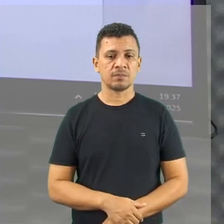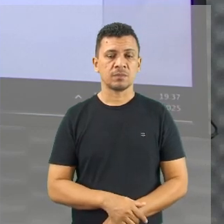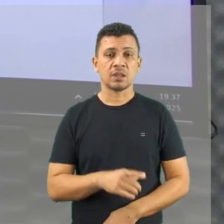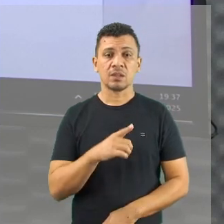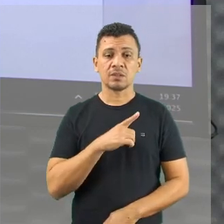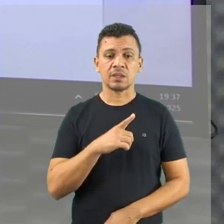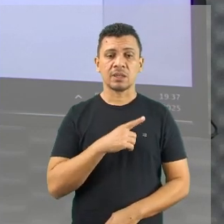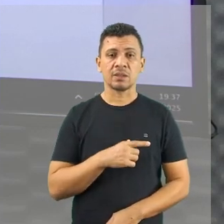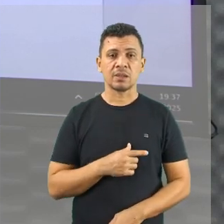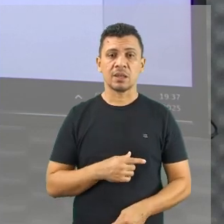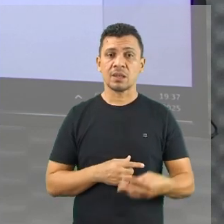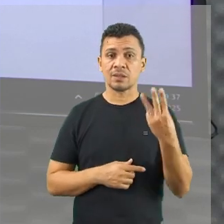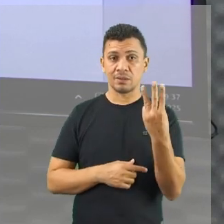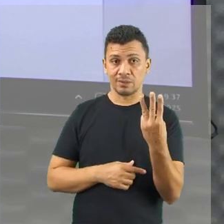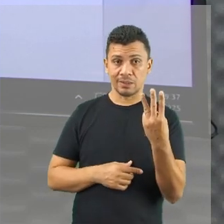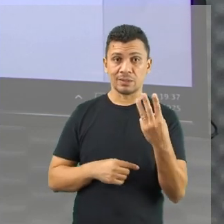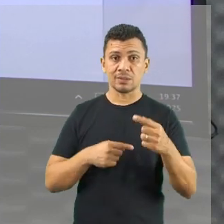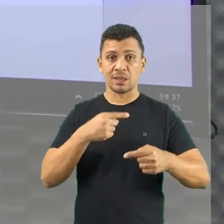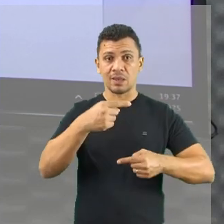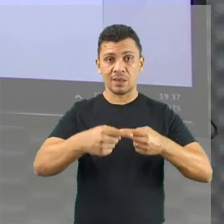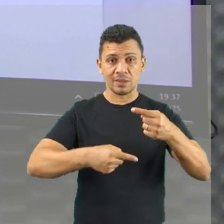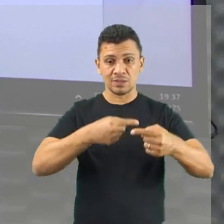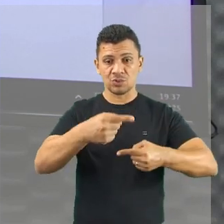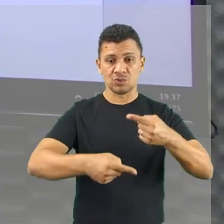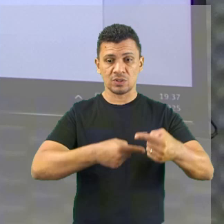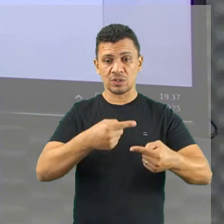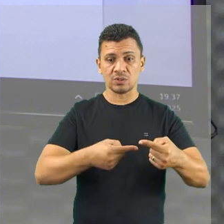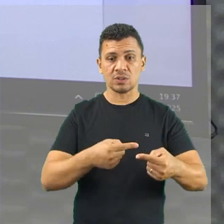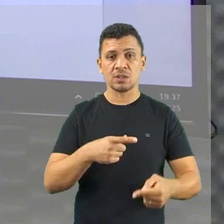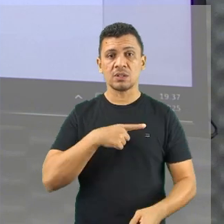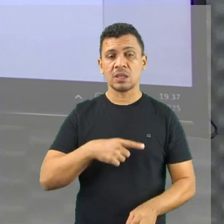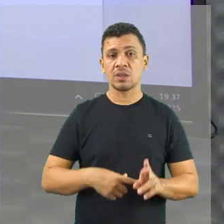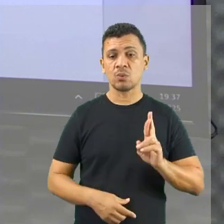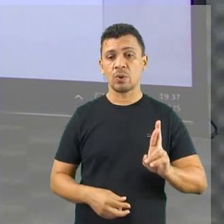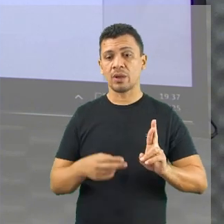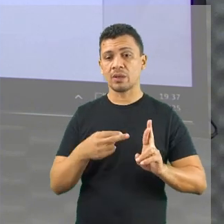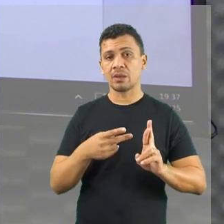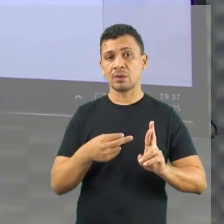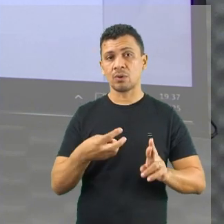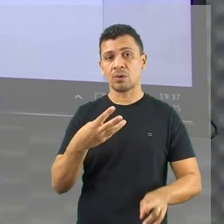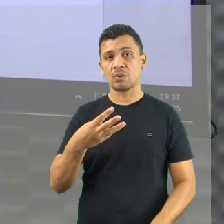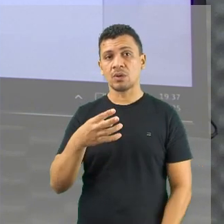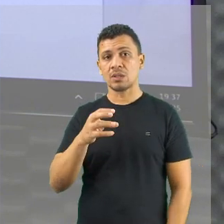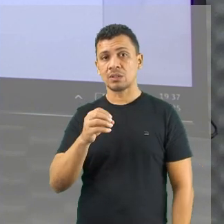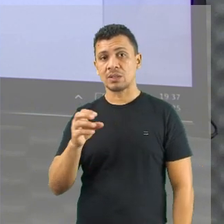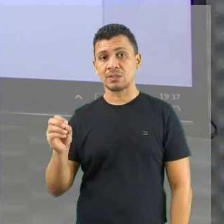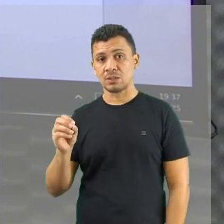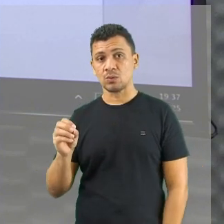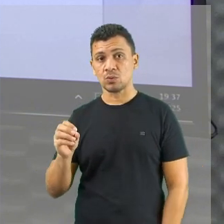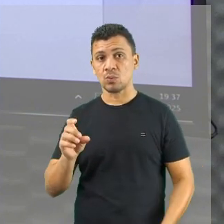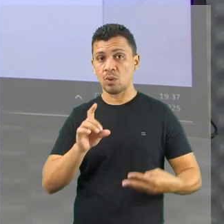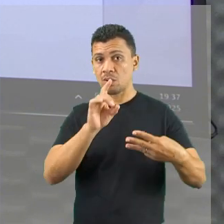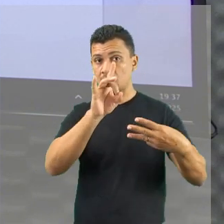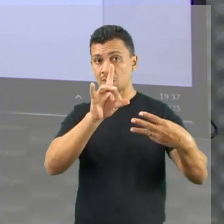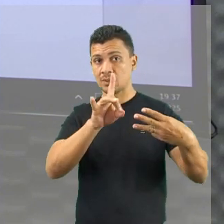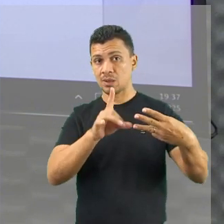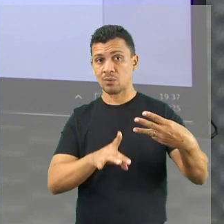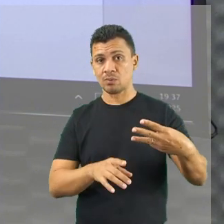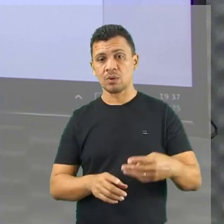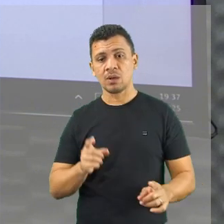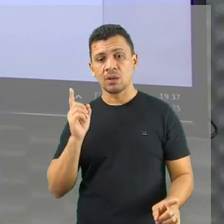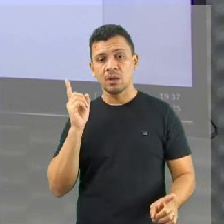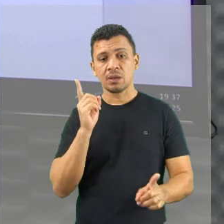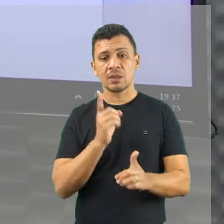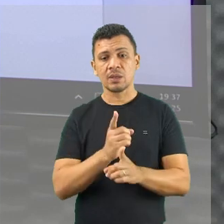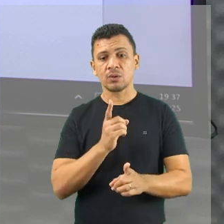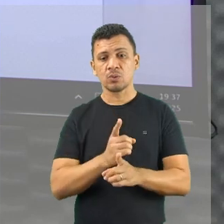Dispõe-se de 3 resistores de resistência 300 ohms cada um. Para obter uma